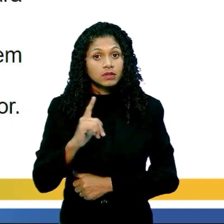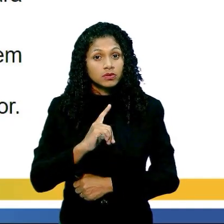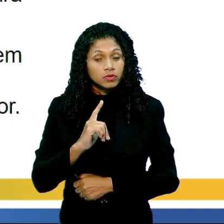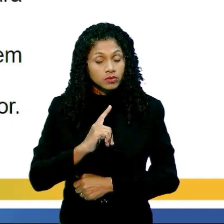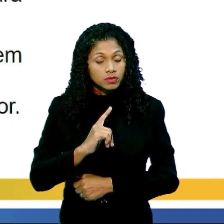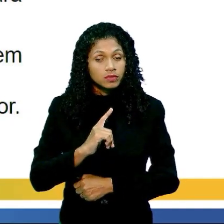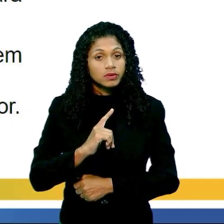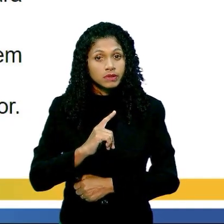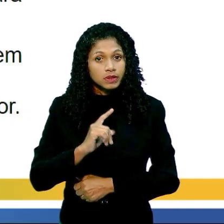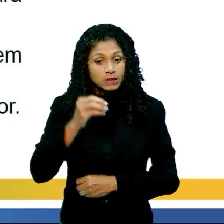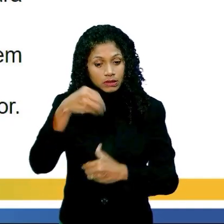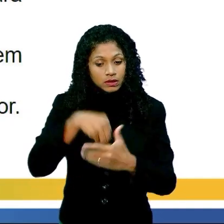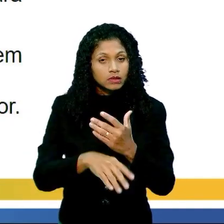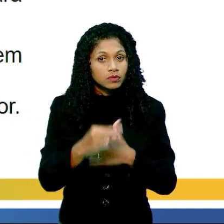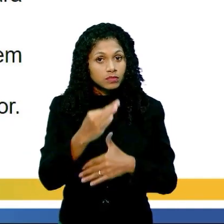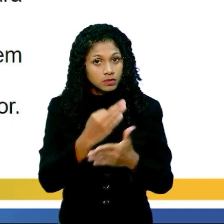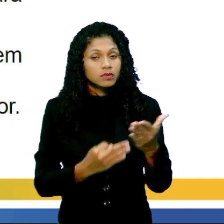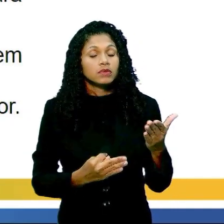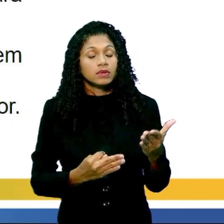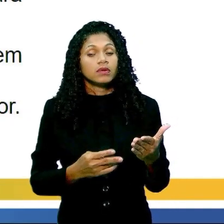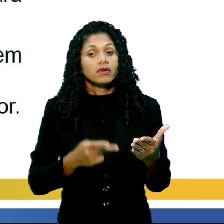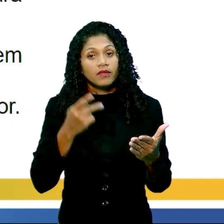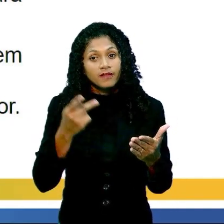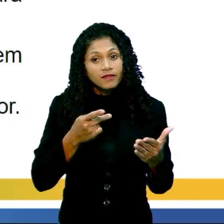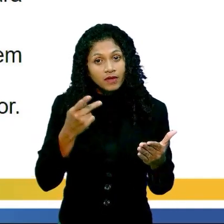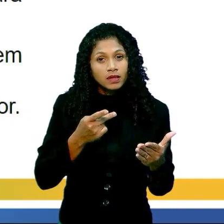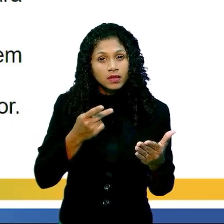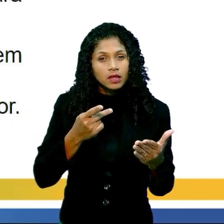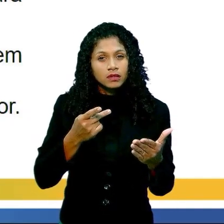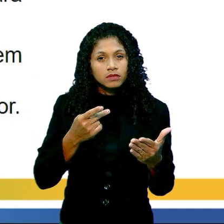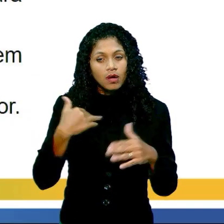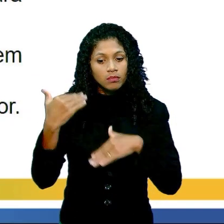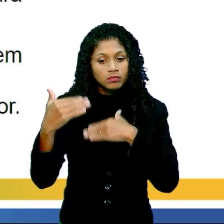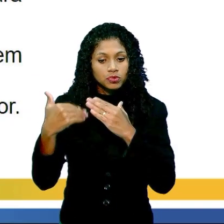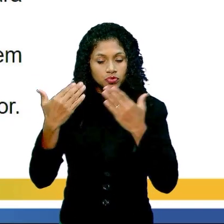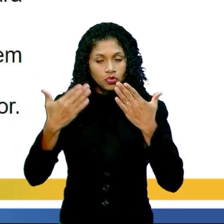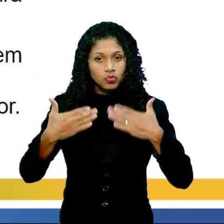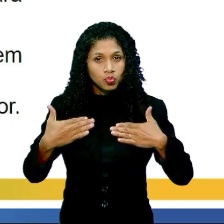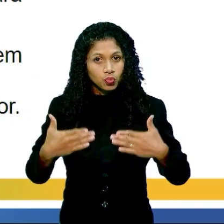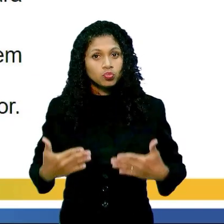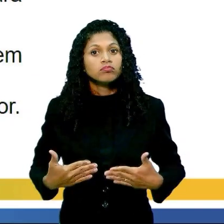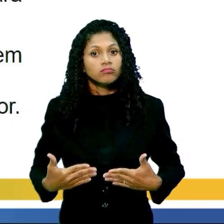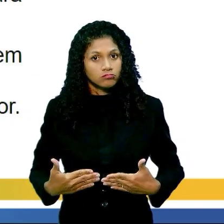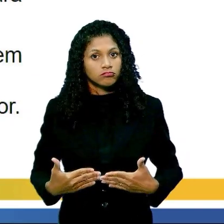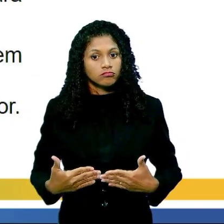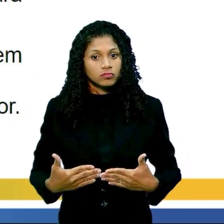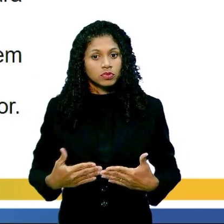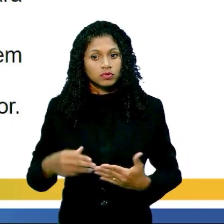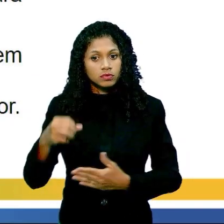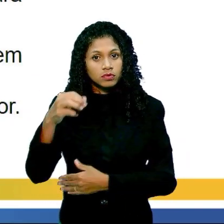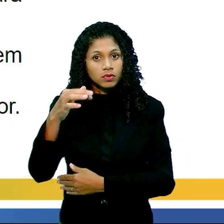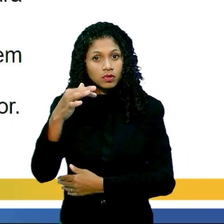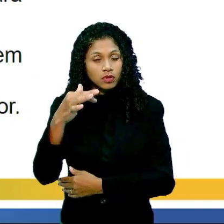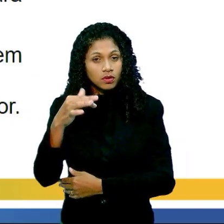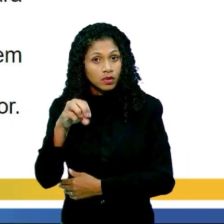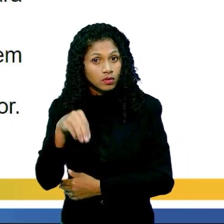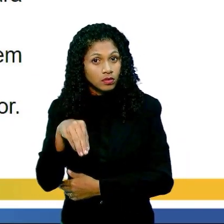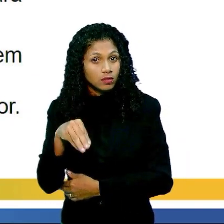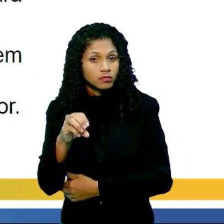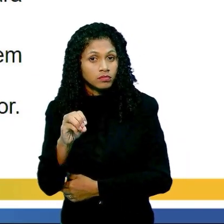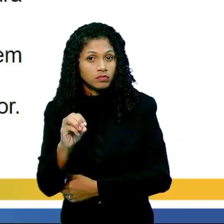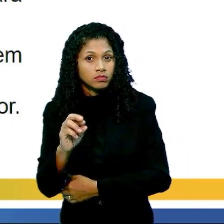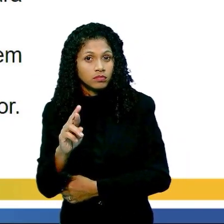eles falam sobre a produção do corpo de uma morfina natural. Então, ele está relacionando, sim,